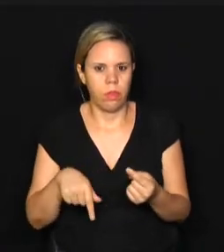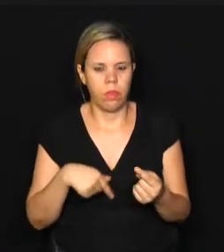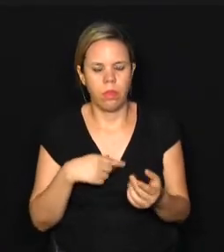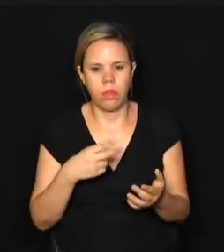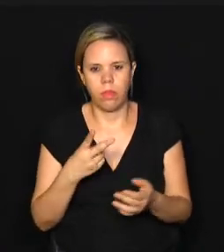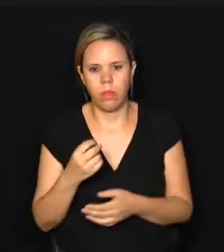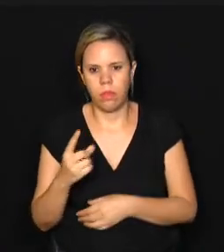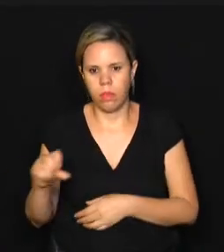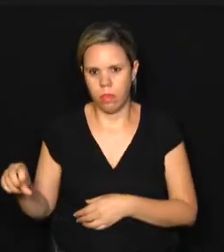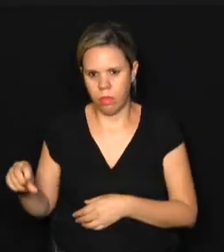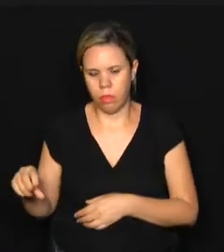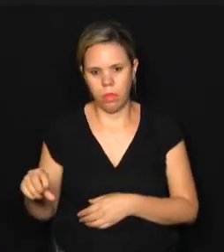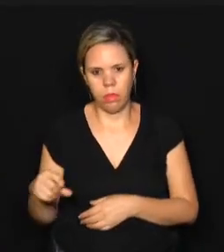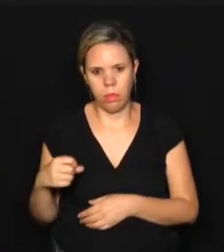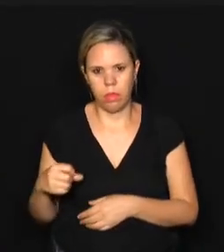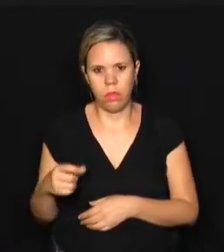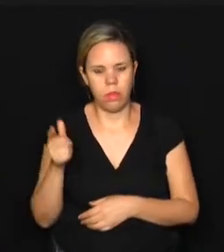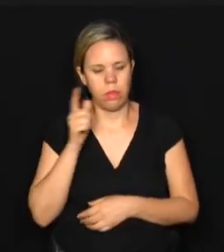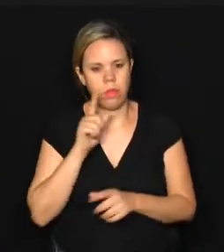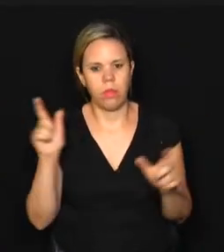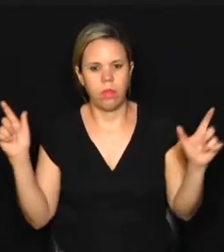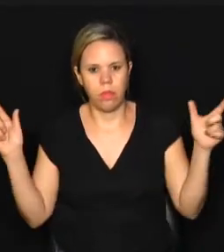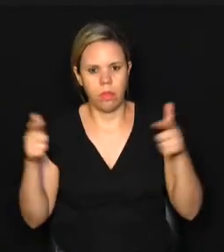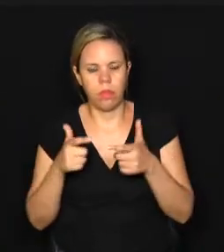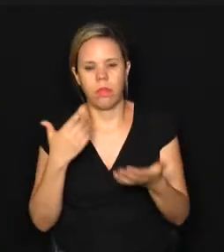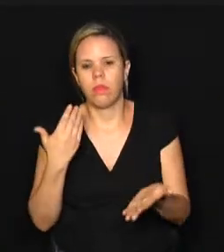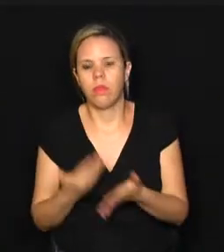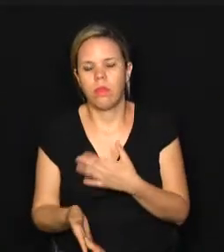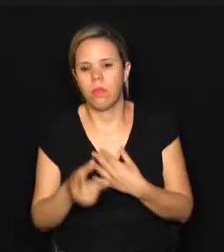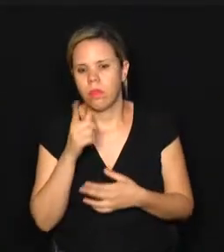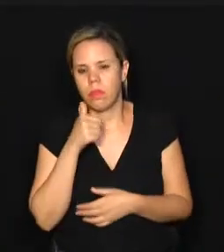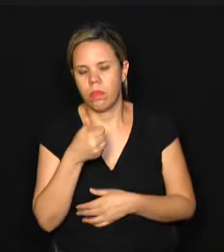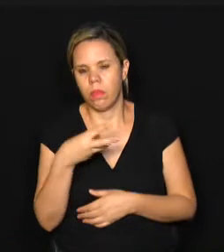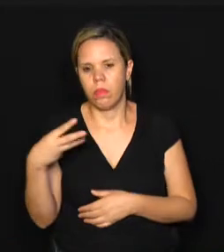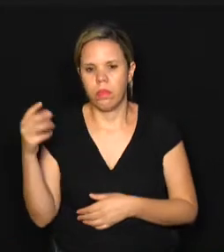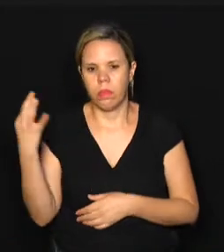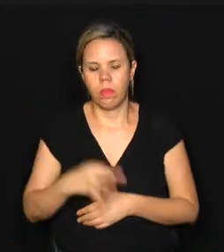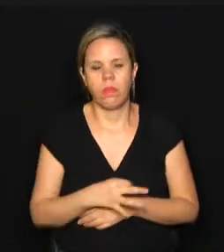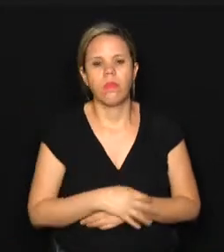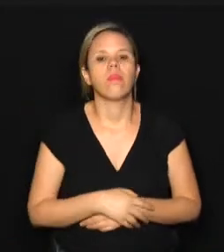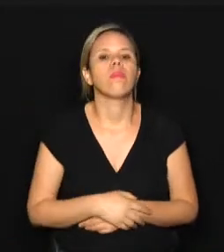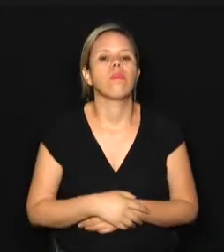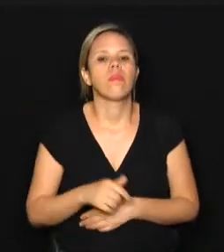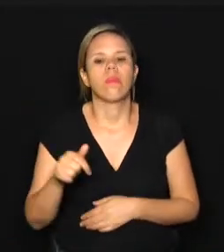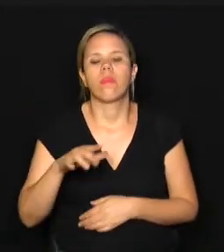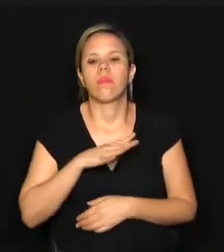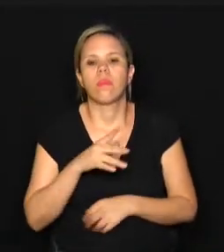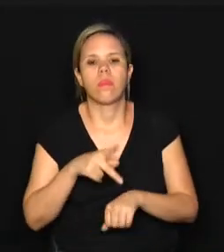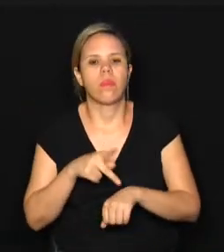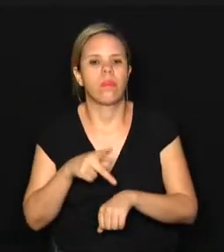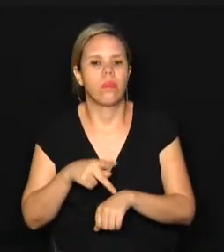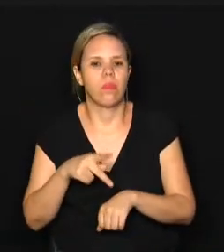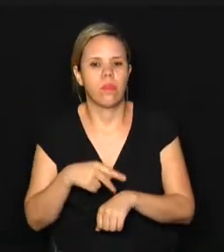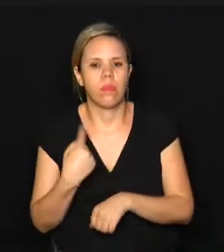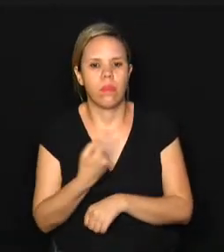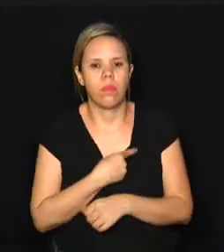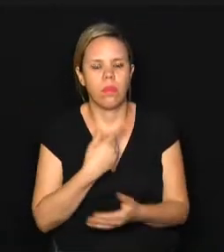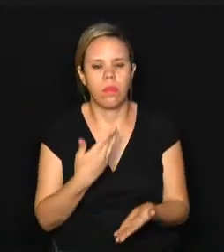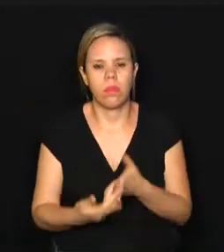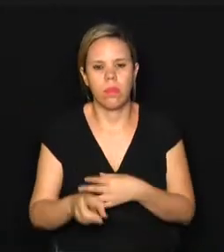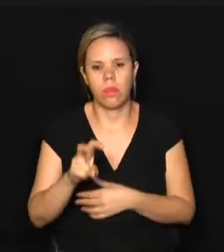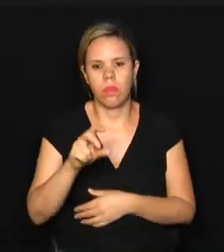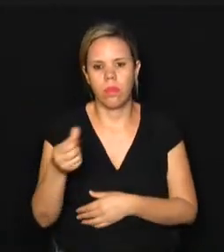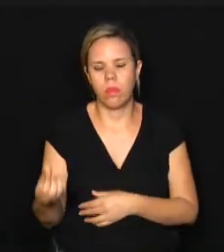2019 eles reduzissem o índice de perdas para 13%. Aqui em Pedreira, a gente perde